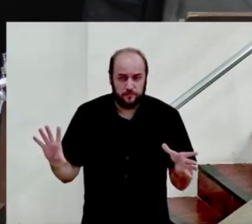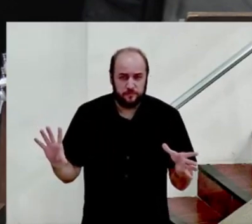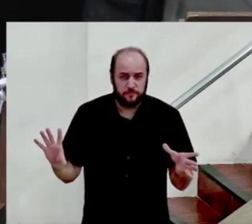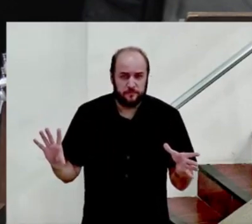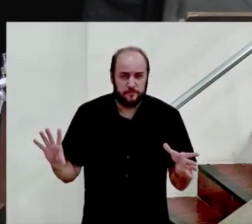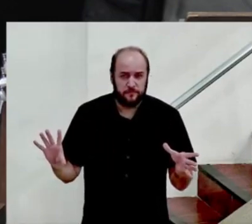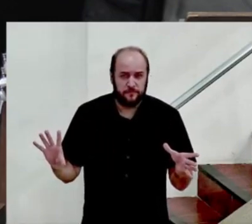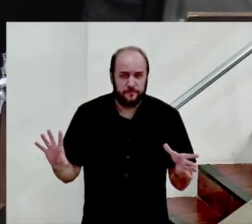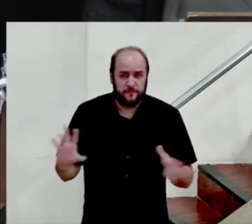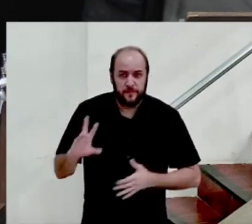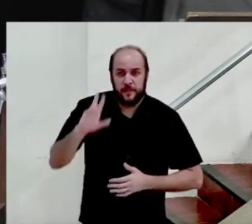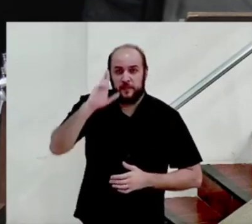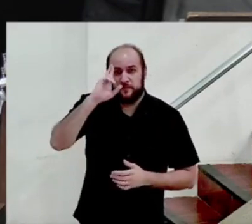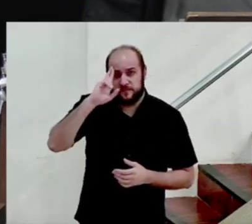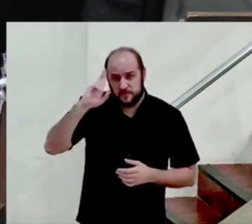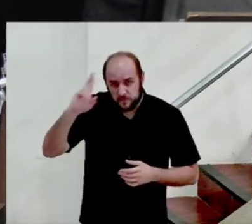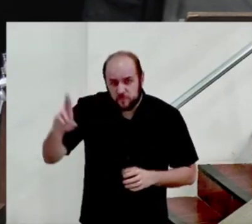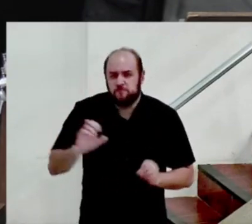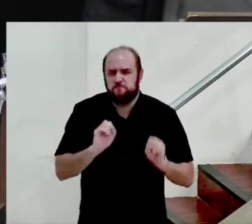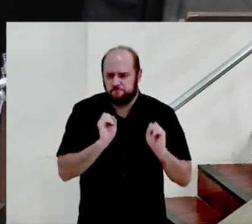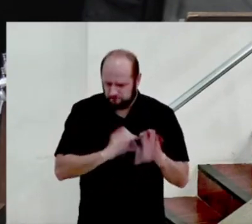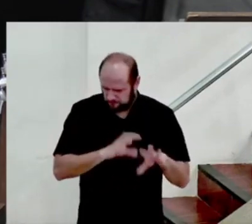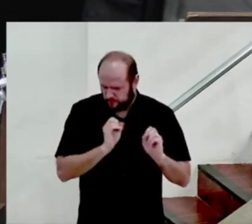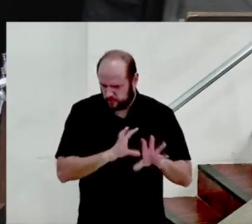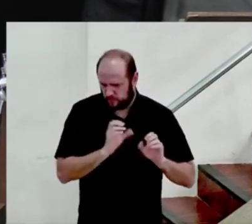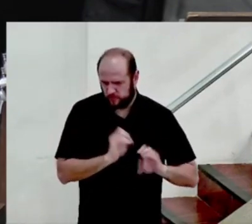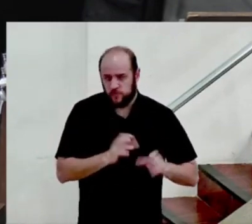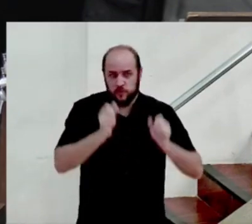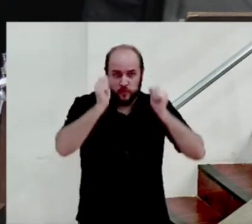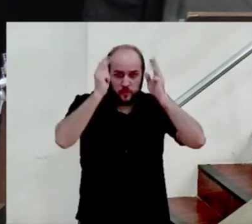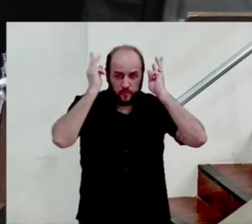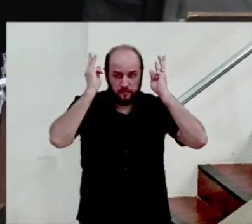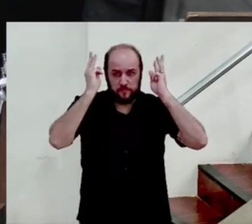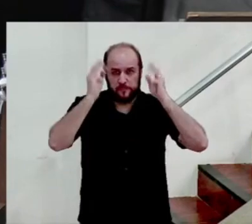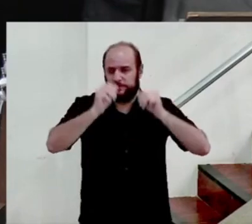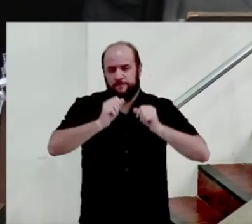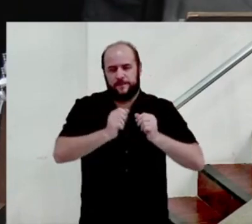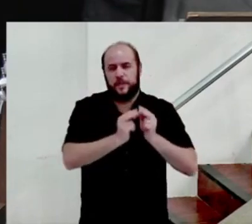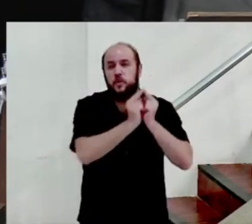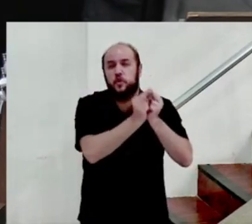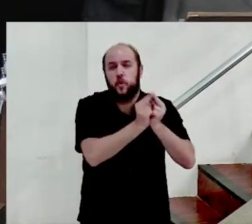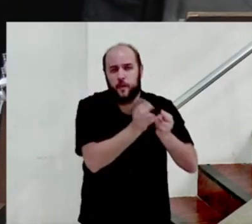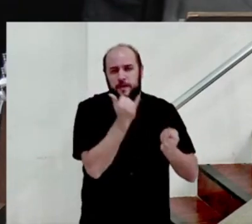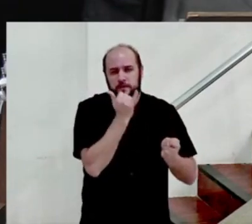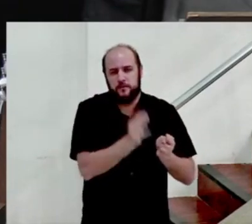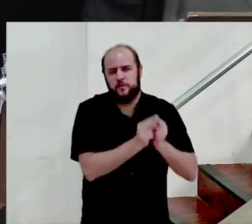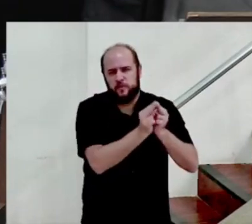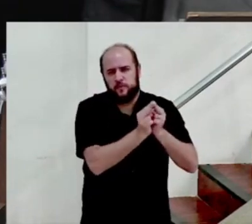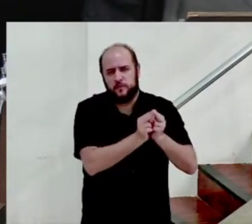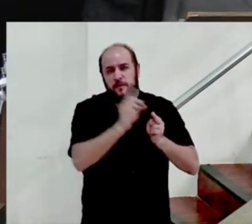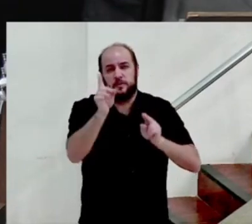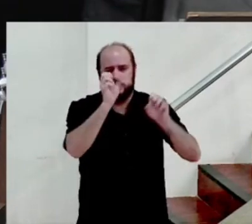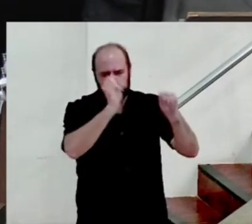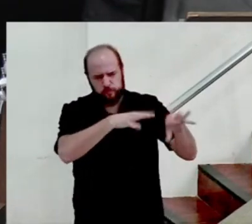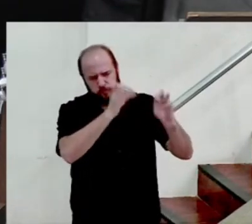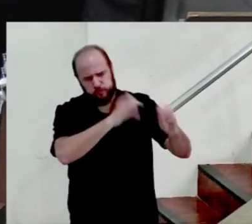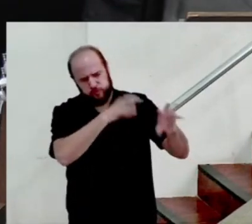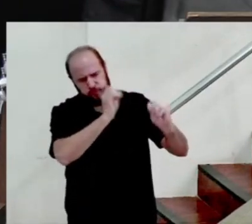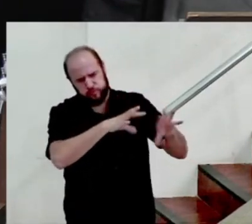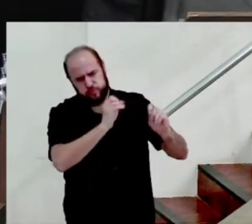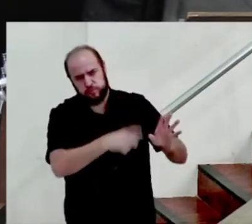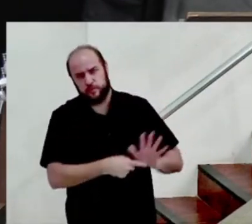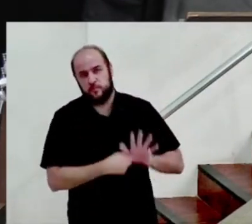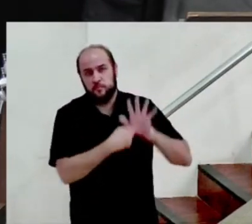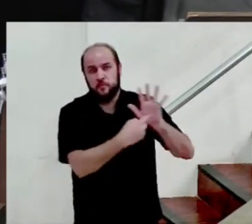O Senhor passou muito tempo instruindo Noé. O Senhor disse como a arca deveria ser. O Senhor mostrou o